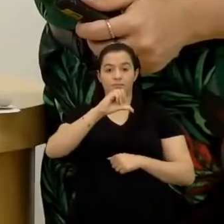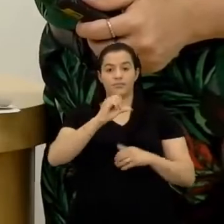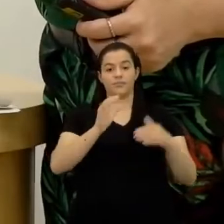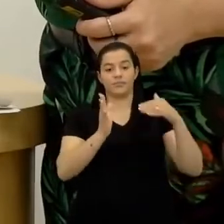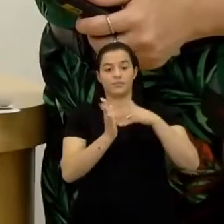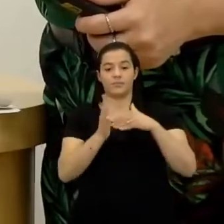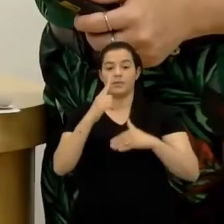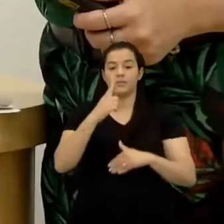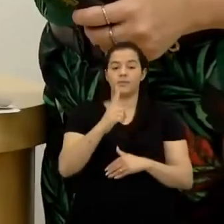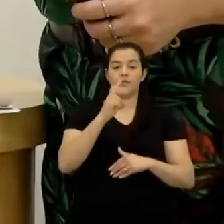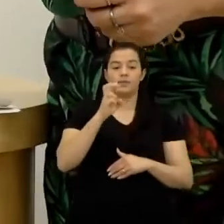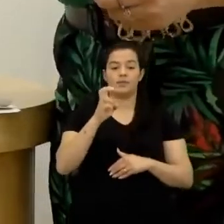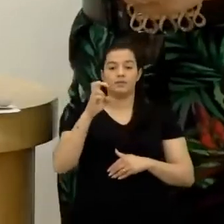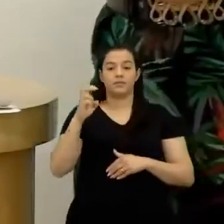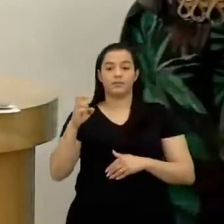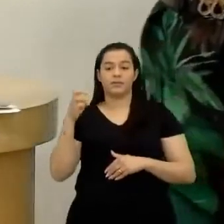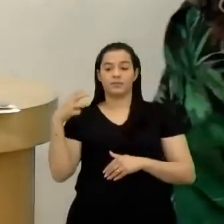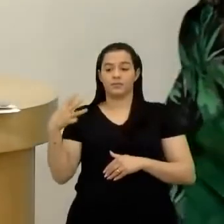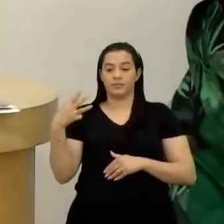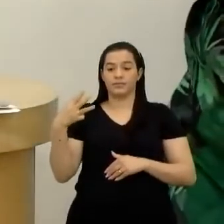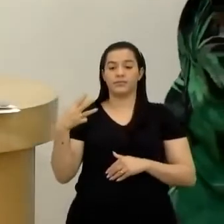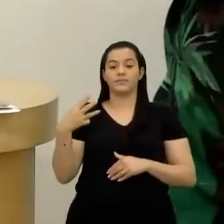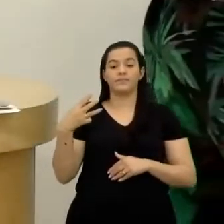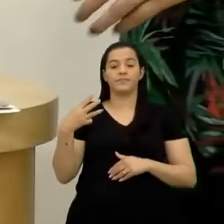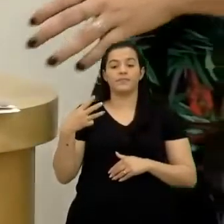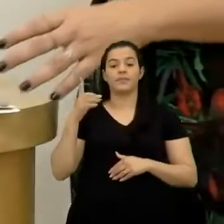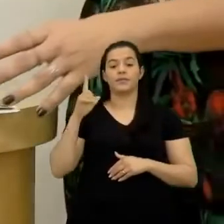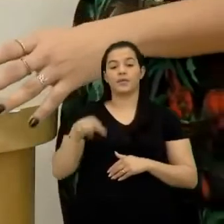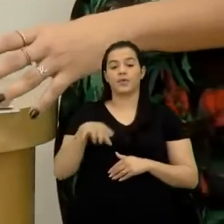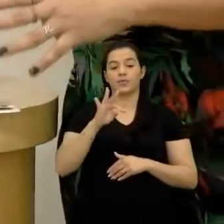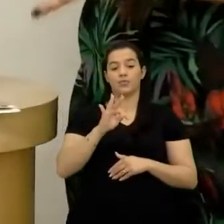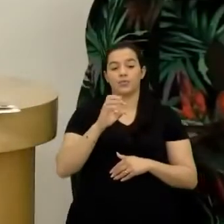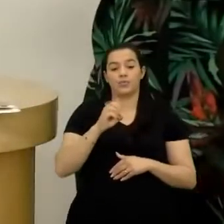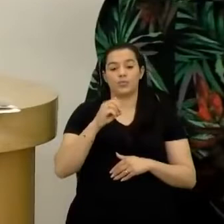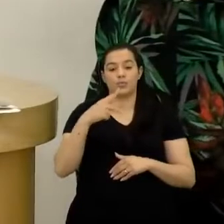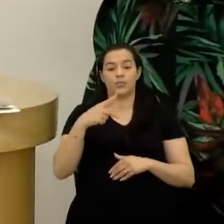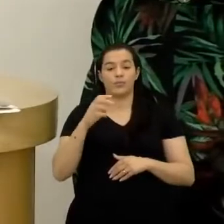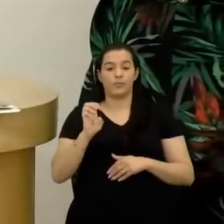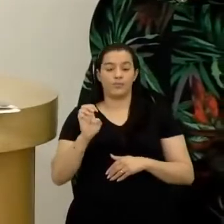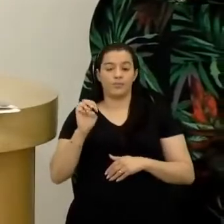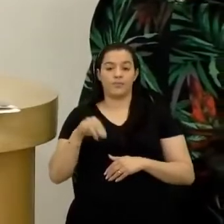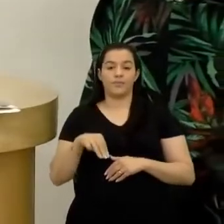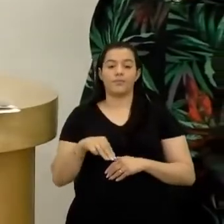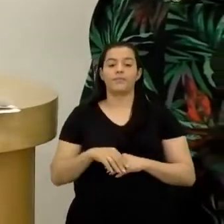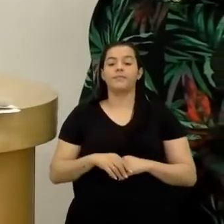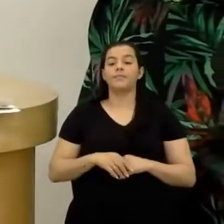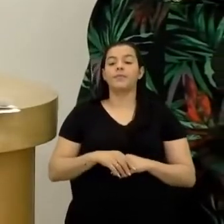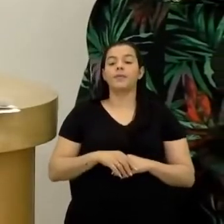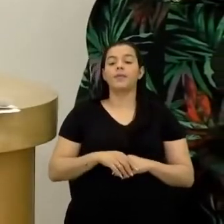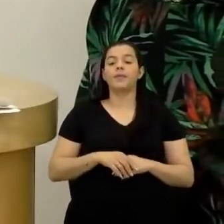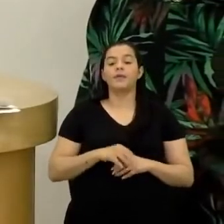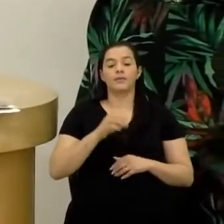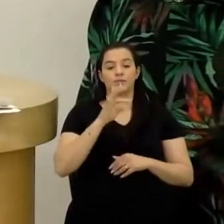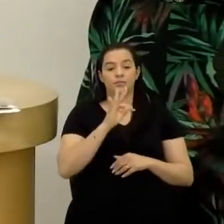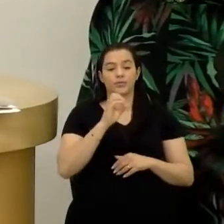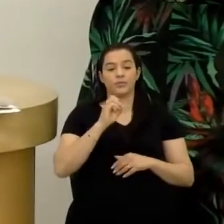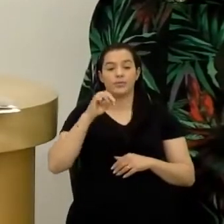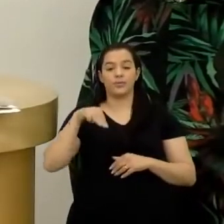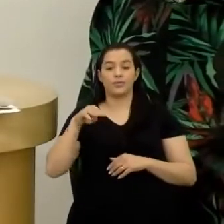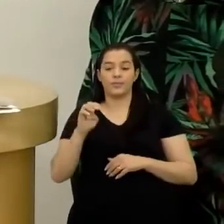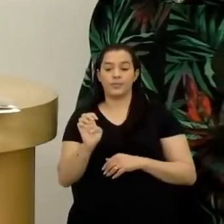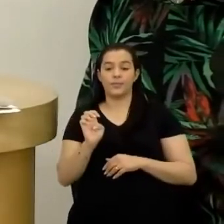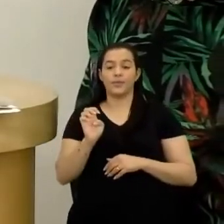a 1553, que é o Tomé de Souza, né? Ele é o primeiro governador